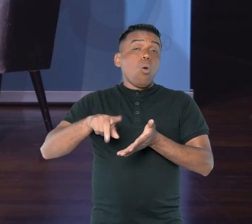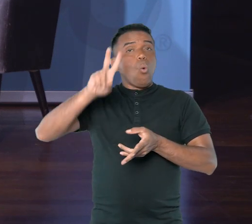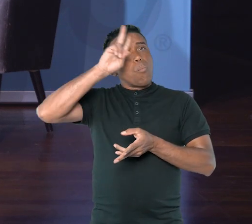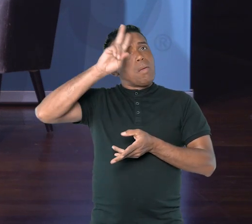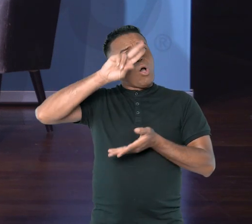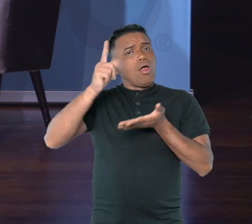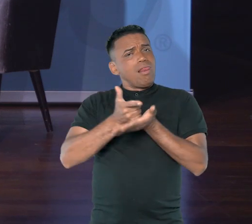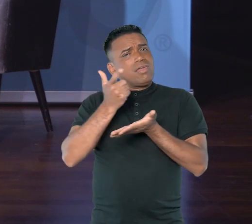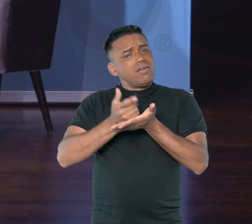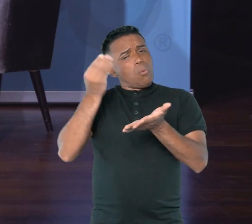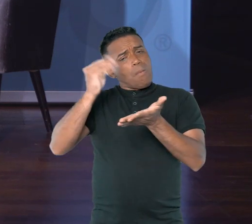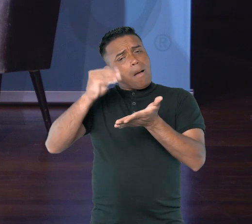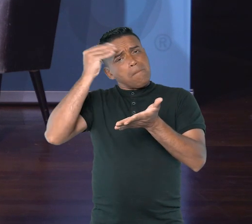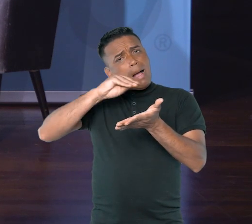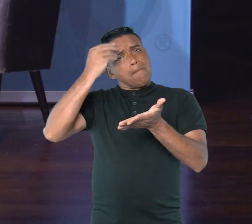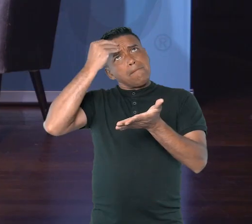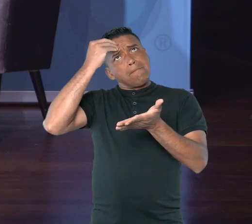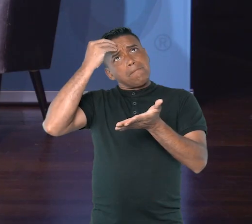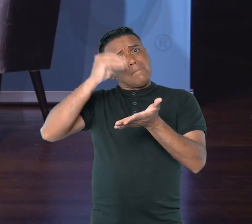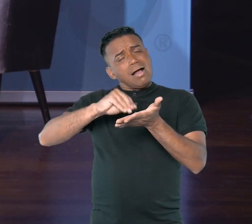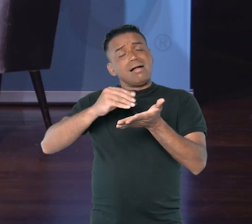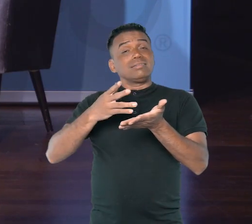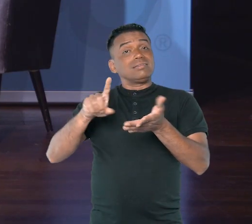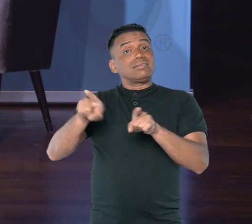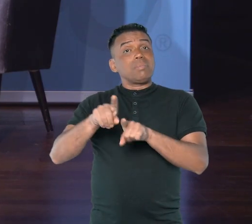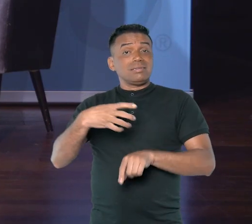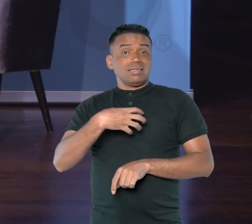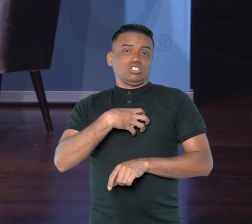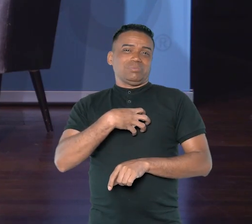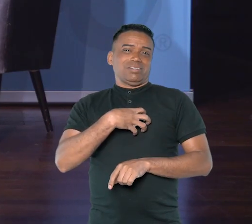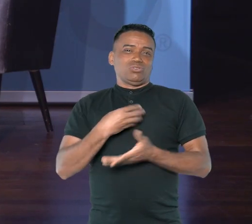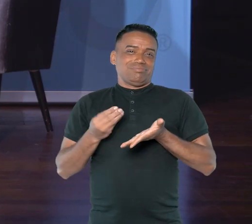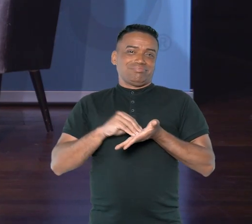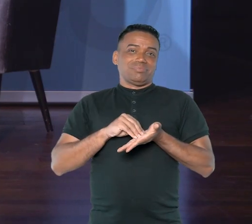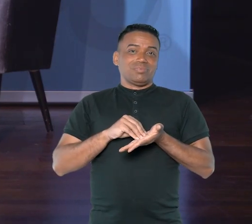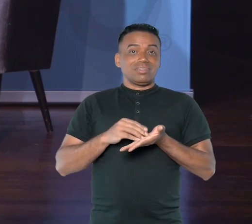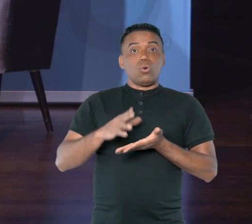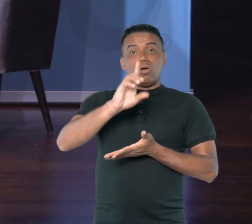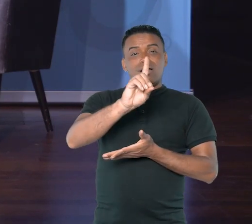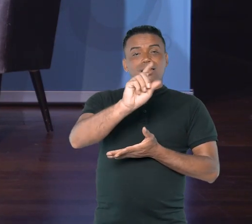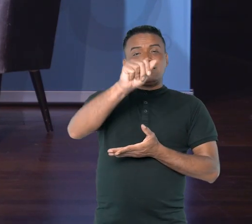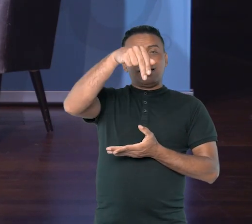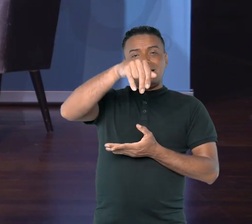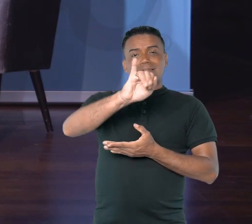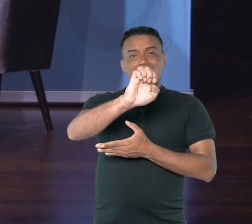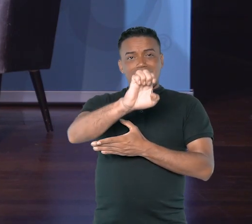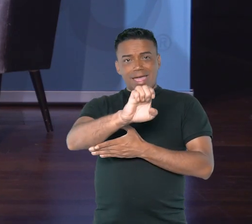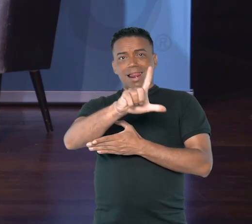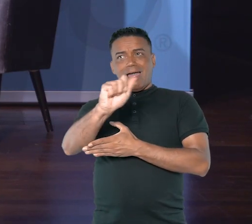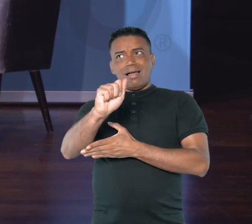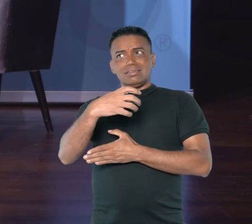De memórias, de lugares e, sobretudo, de sentimentos, né? O que a pessoa, Daniela, sentiu quando estava naquele lugar,